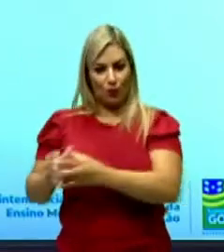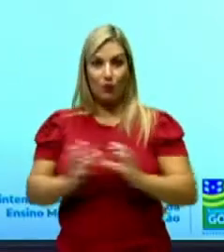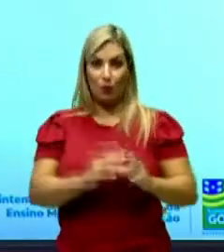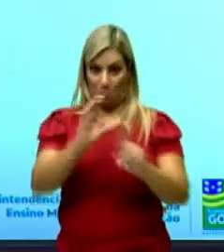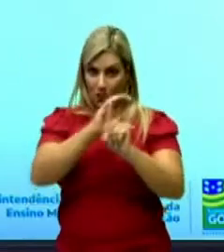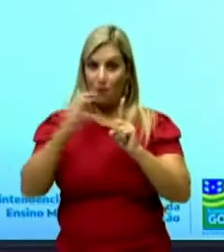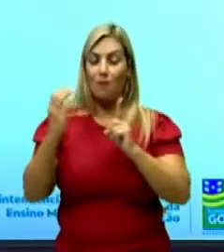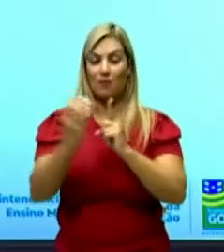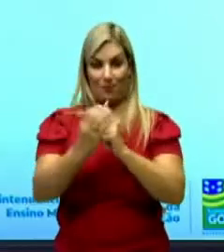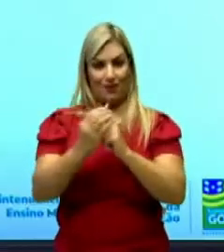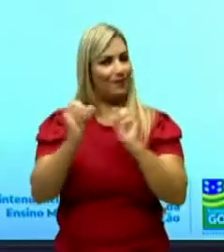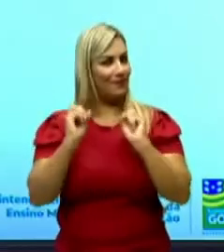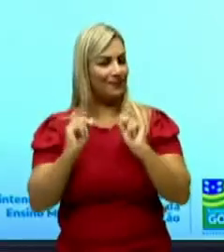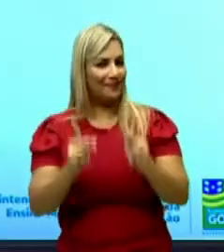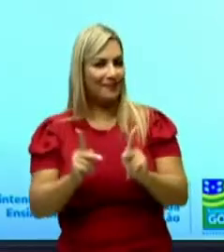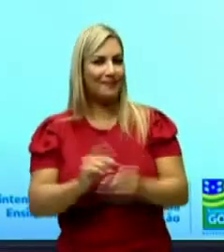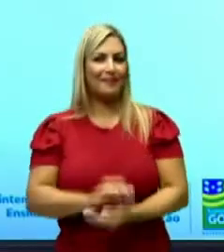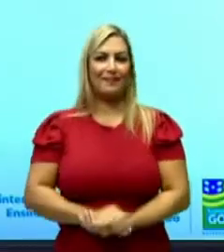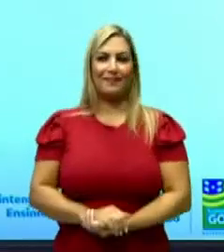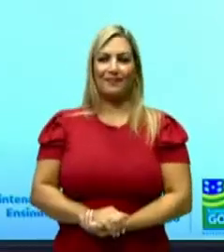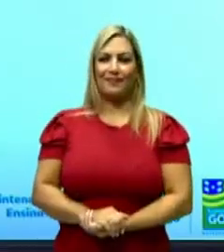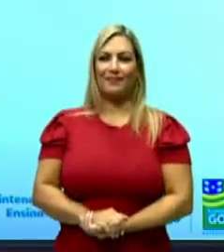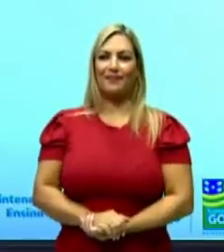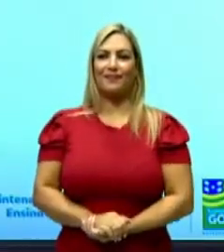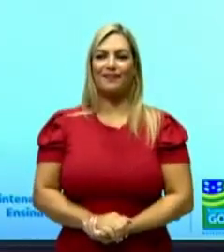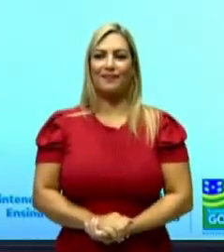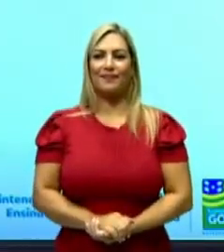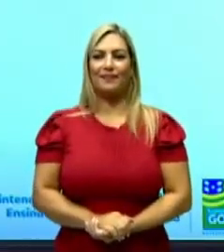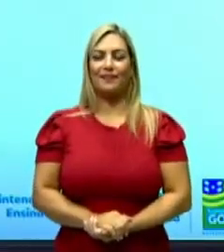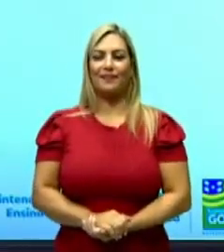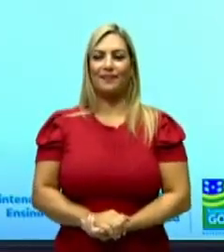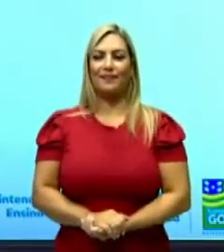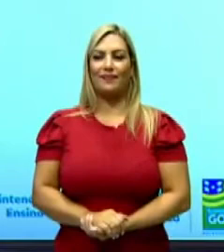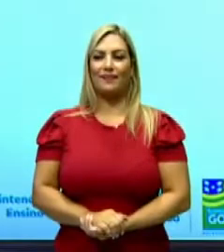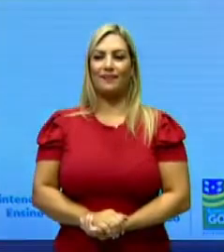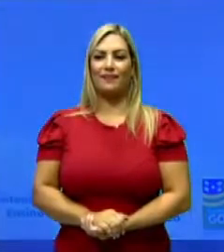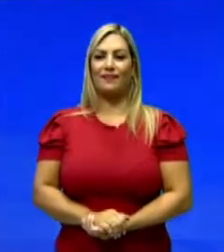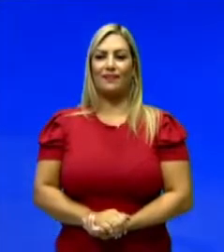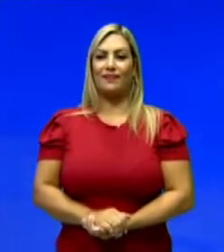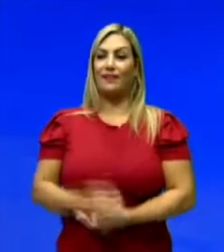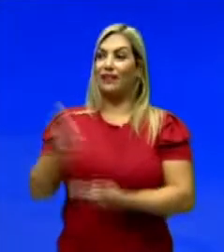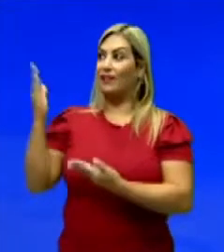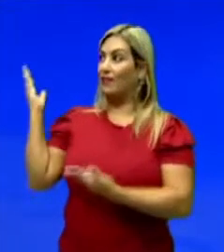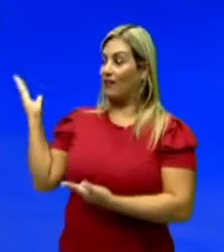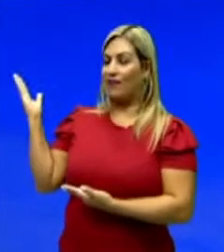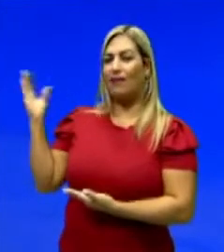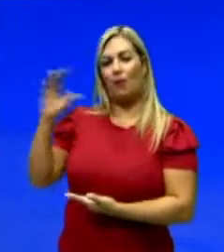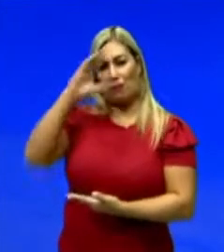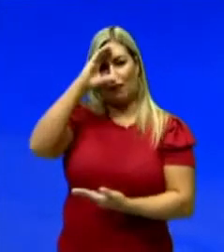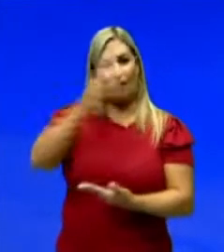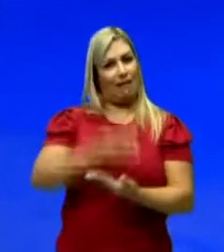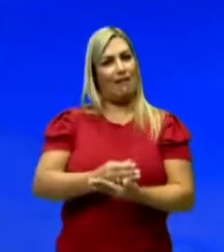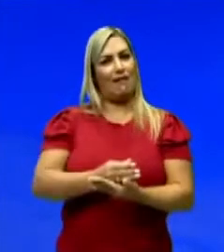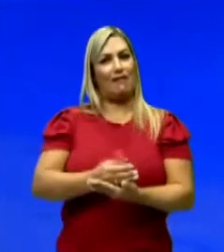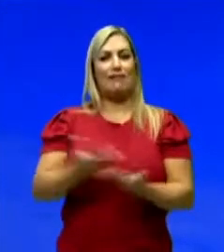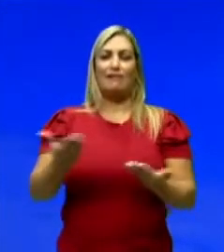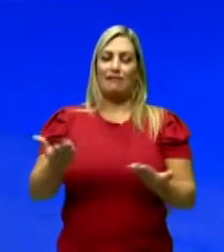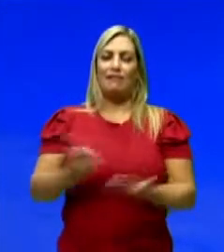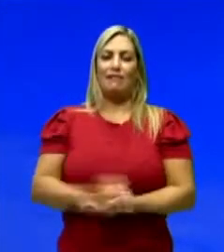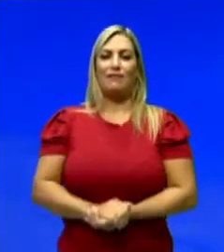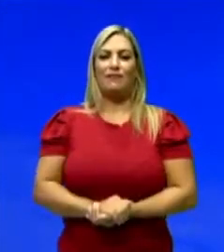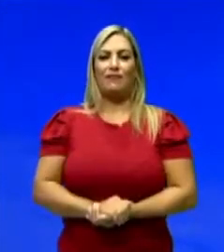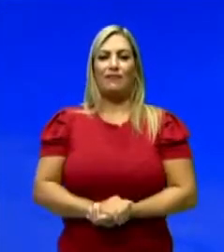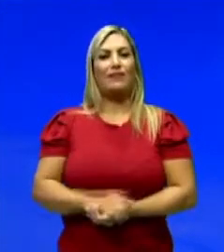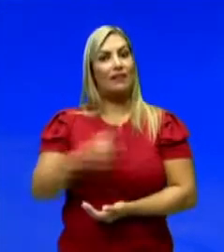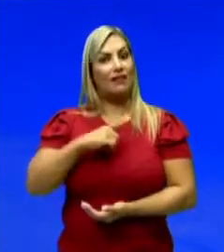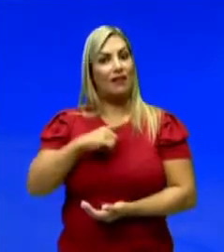comunidades ok bom então assim é isso aqui é uma tese na verdade né e